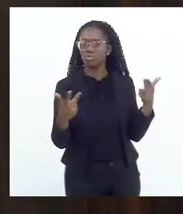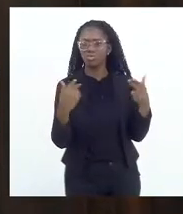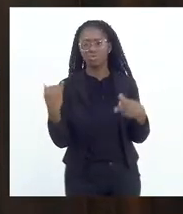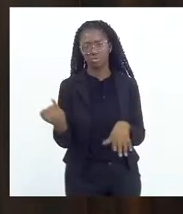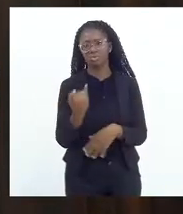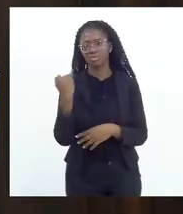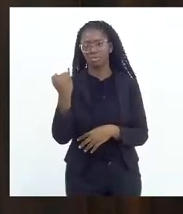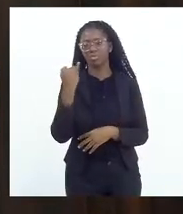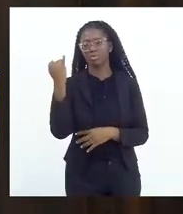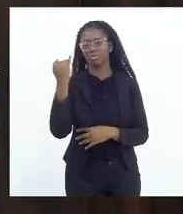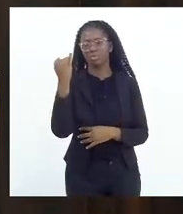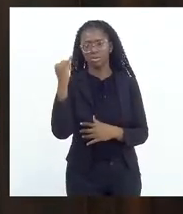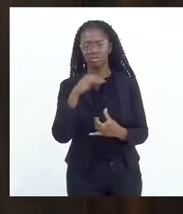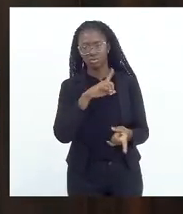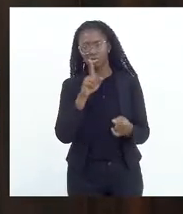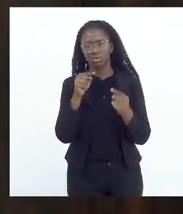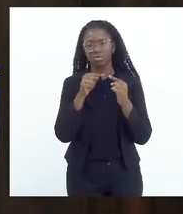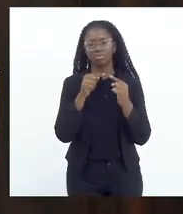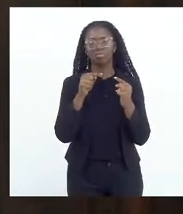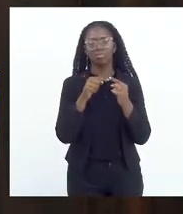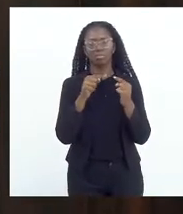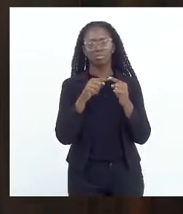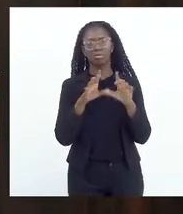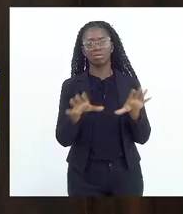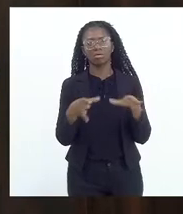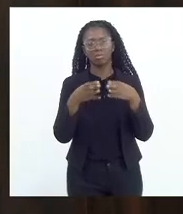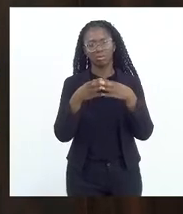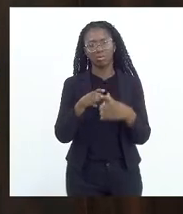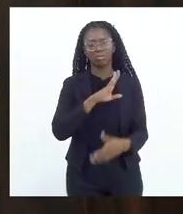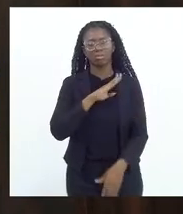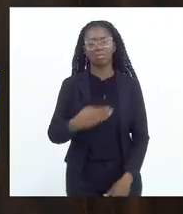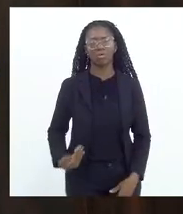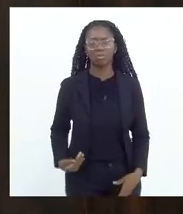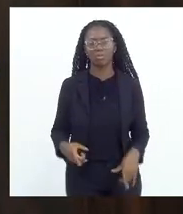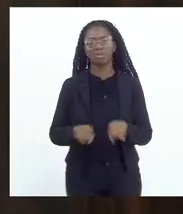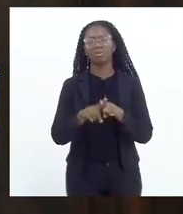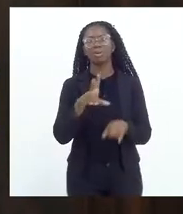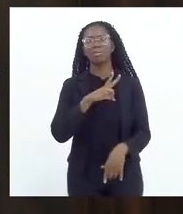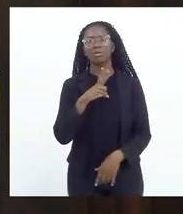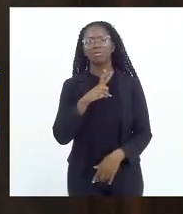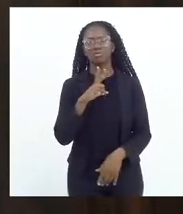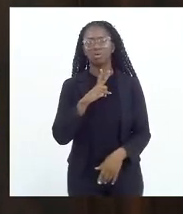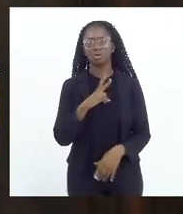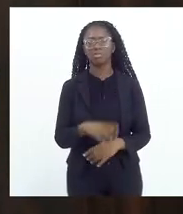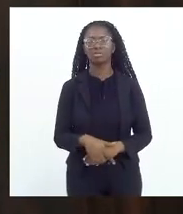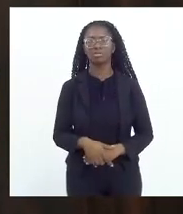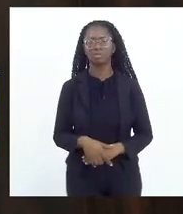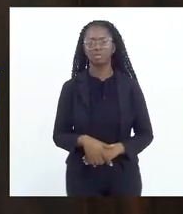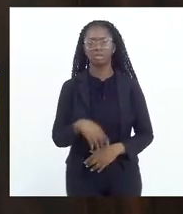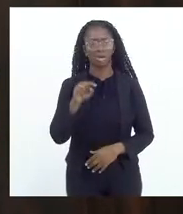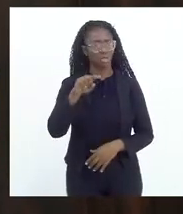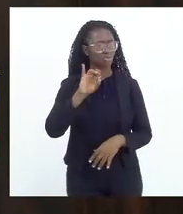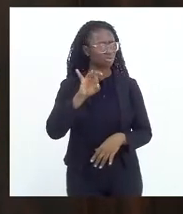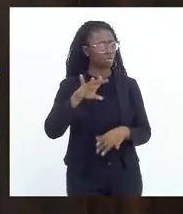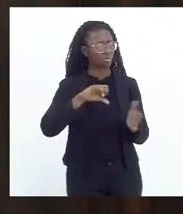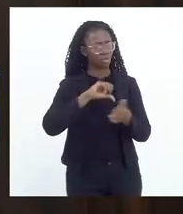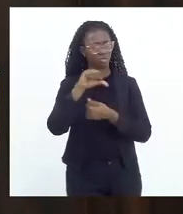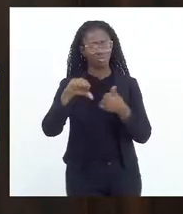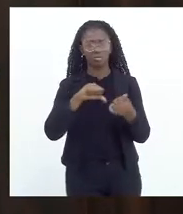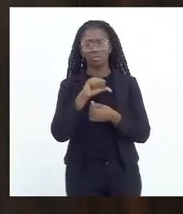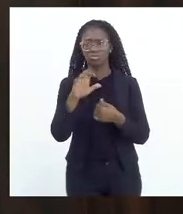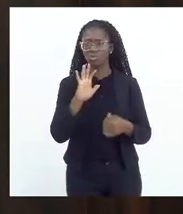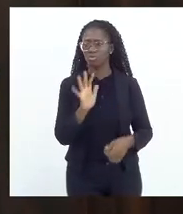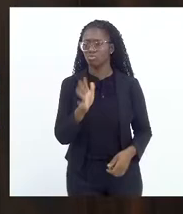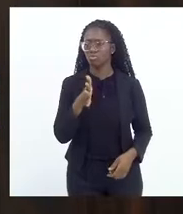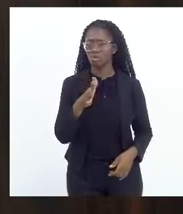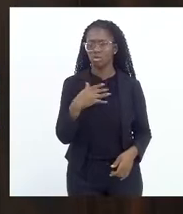congêneres com entidades públicas e privadas ligadas à temática. É modificativa só. Já está ali,